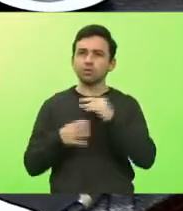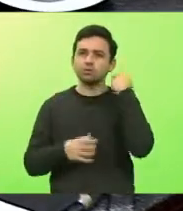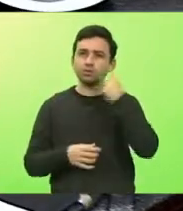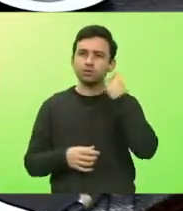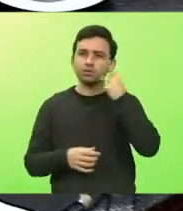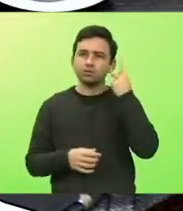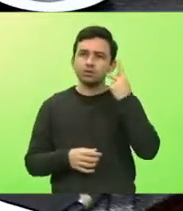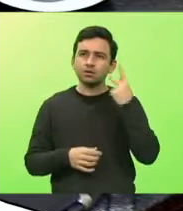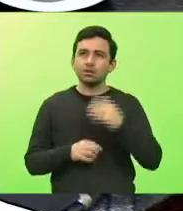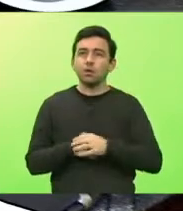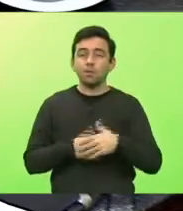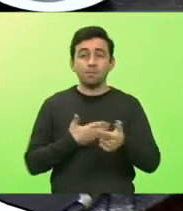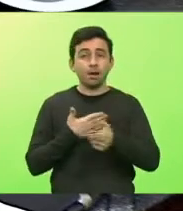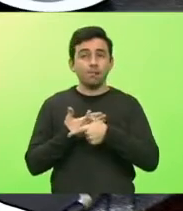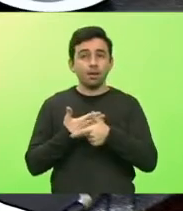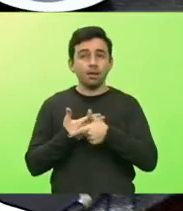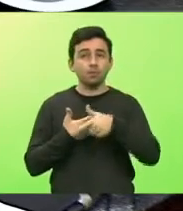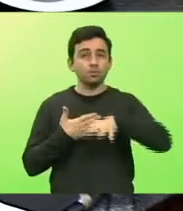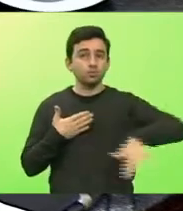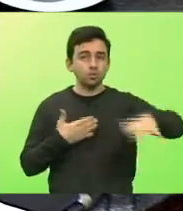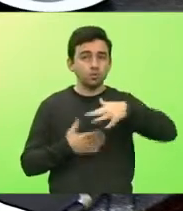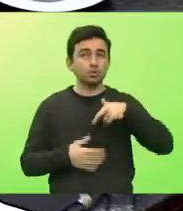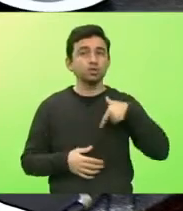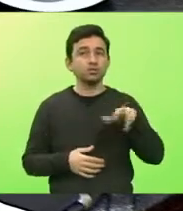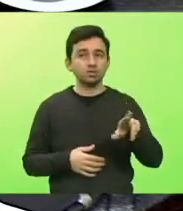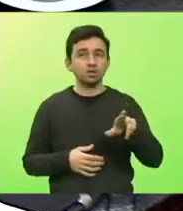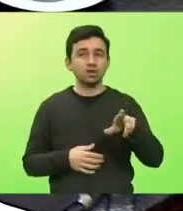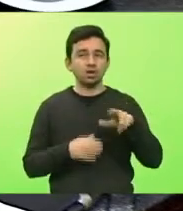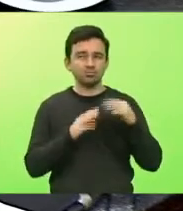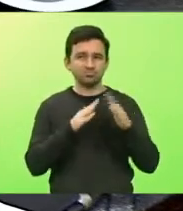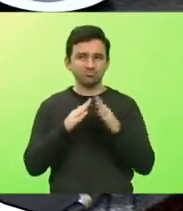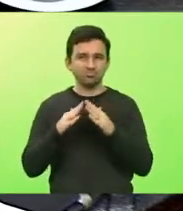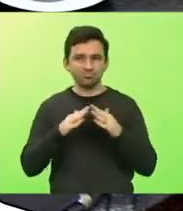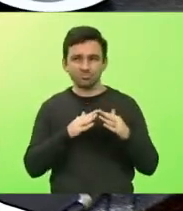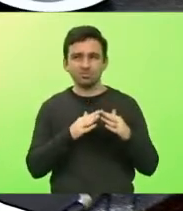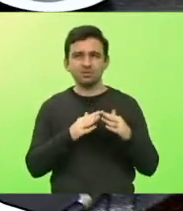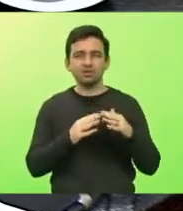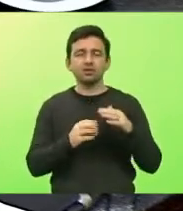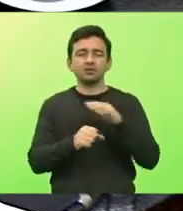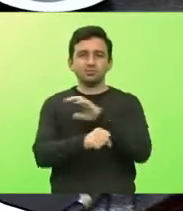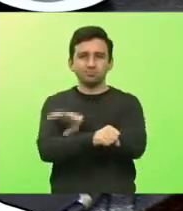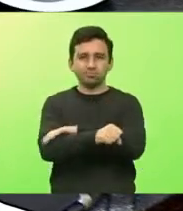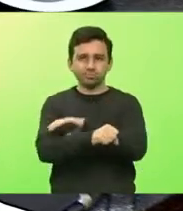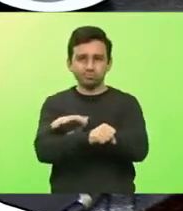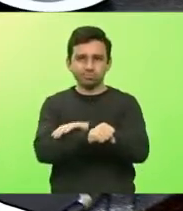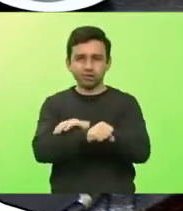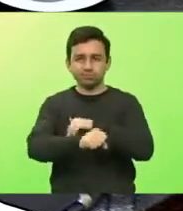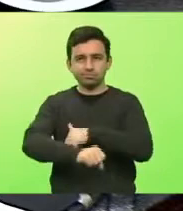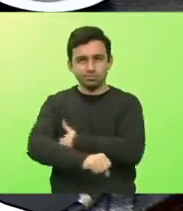destacar que o papel das instituições religiosas, as igrejas evangélicas mais recentemente e a